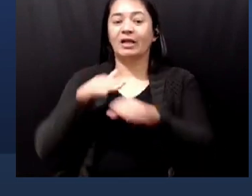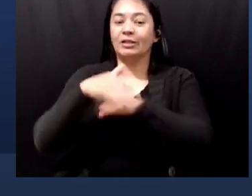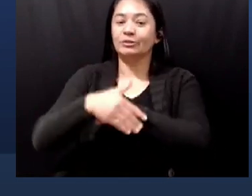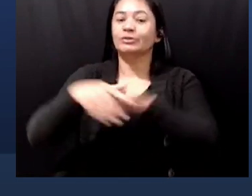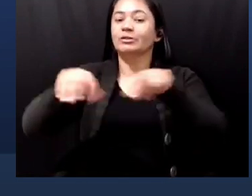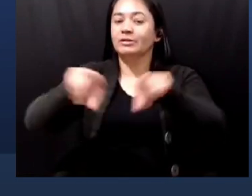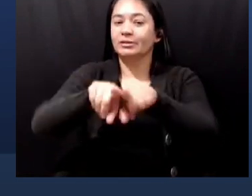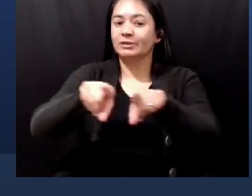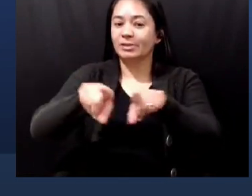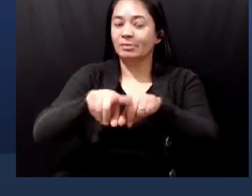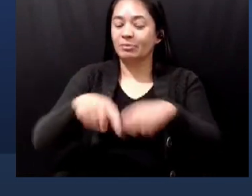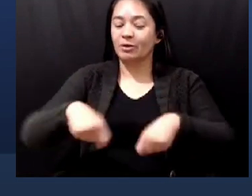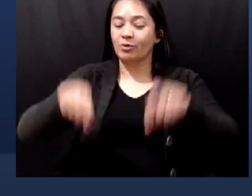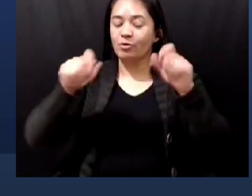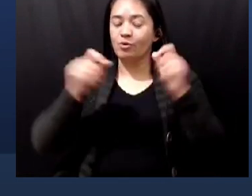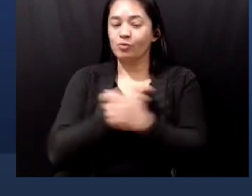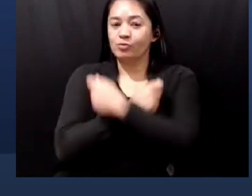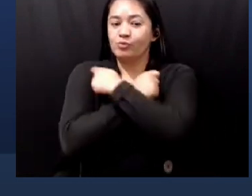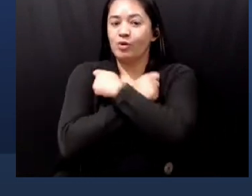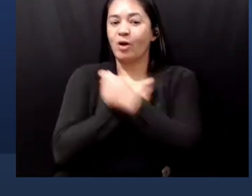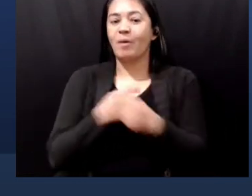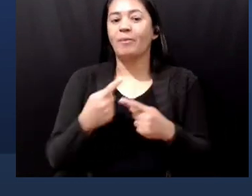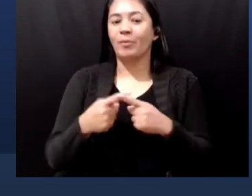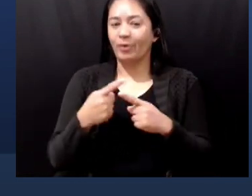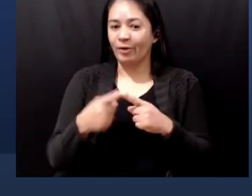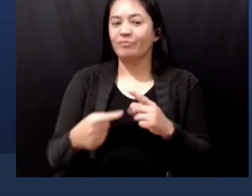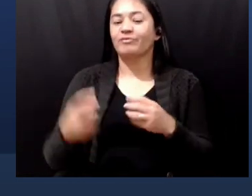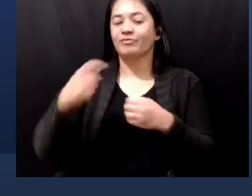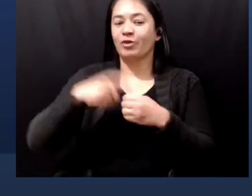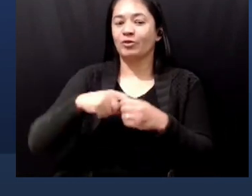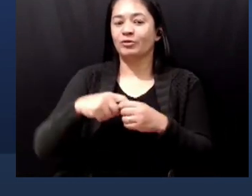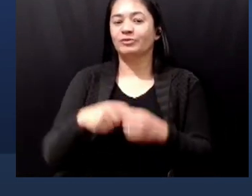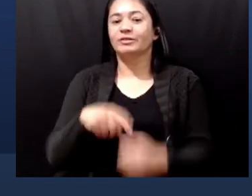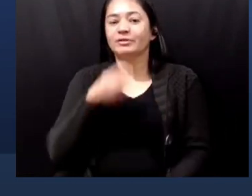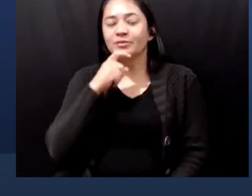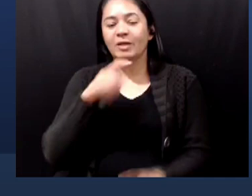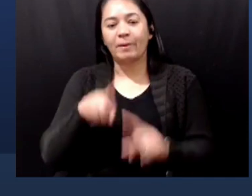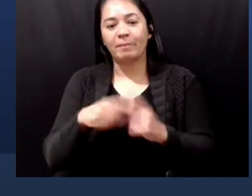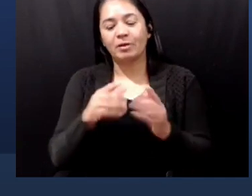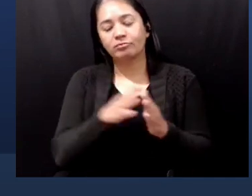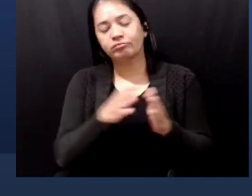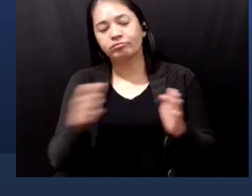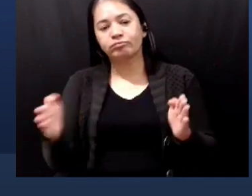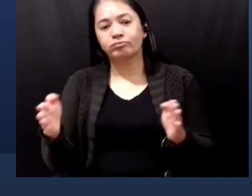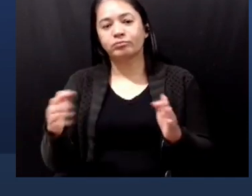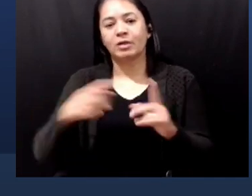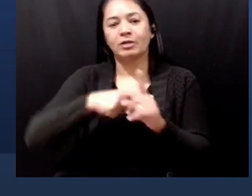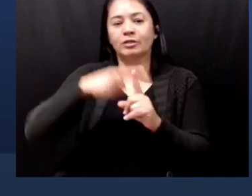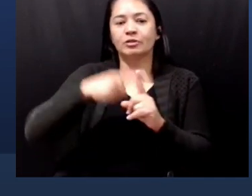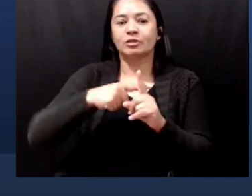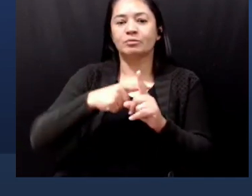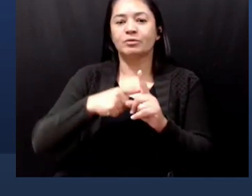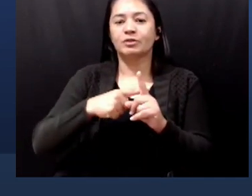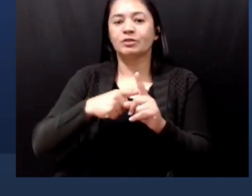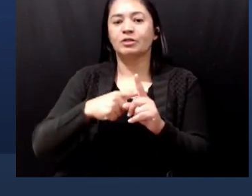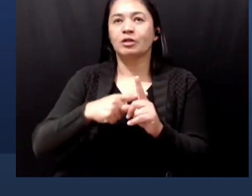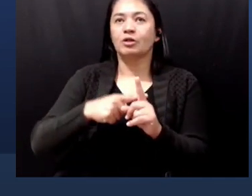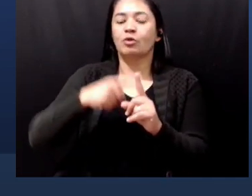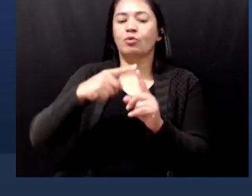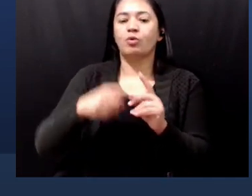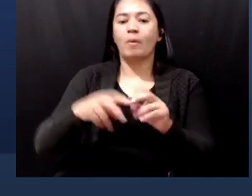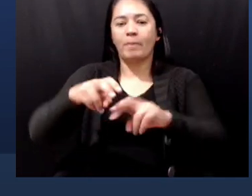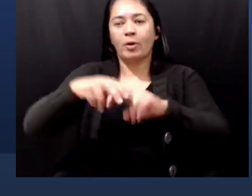temperatura volta a esfriar, mas ao longo do dia a temperatura sobe por conta do sol e amanhã pode chegar